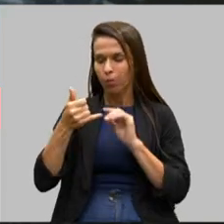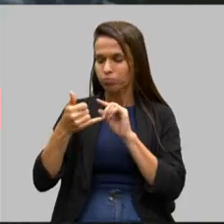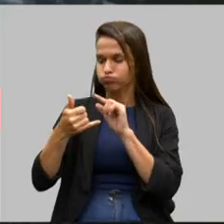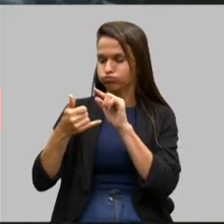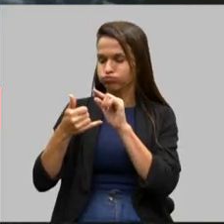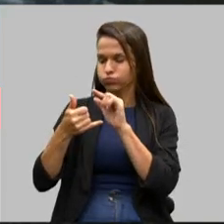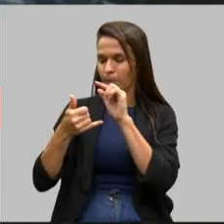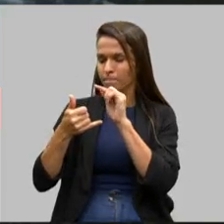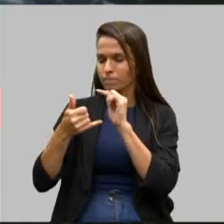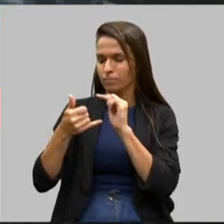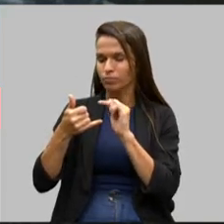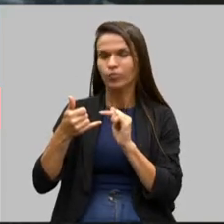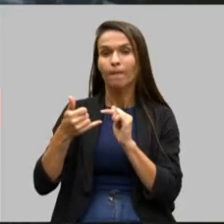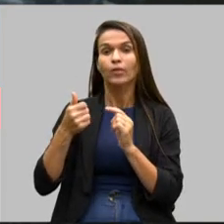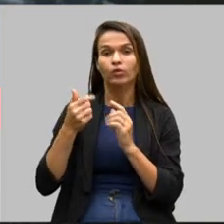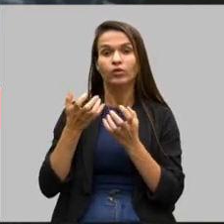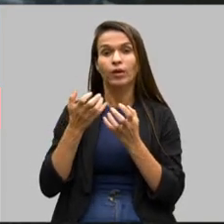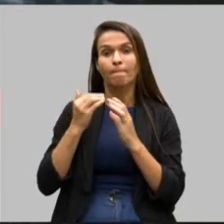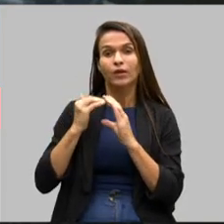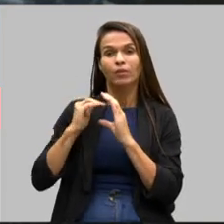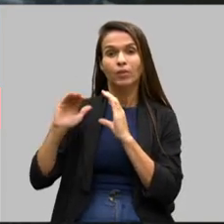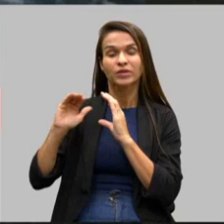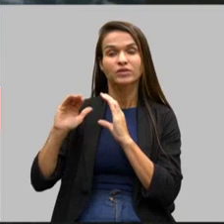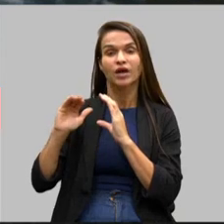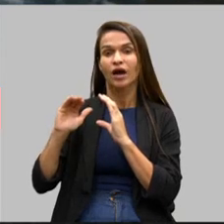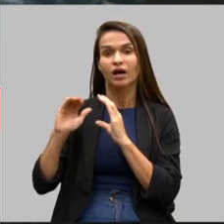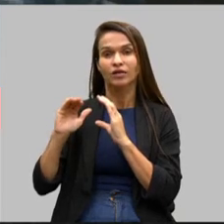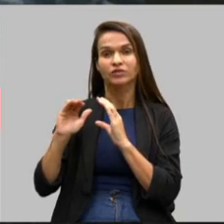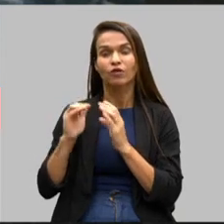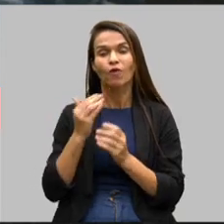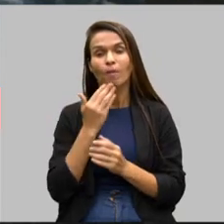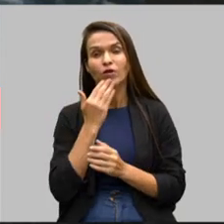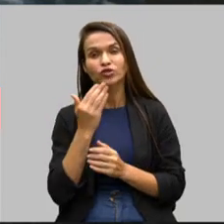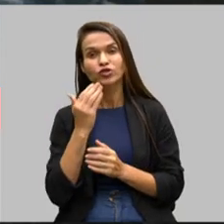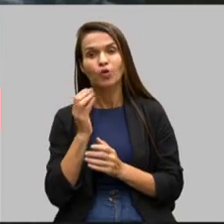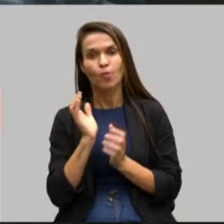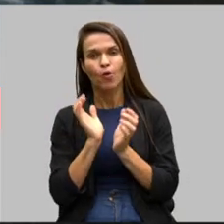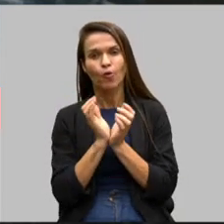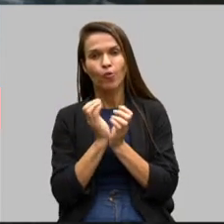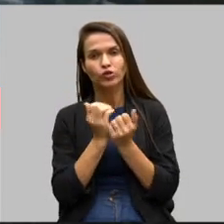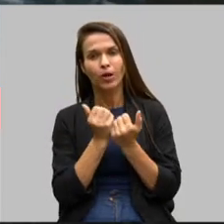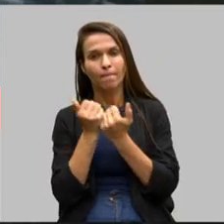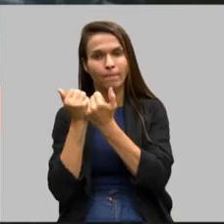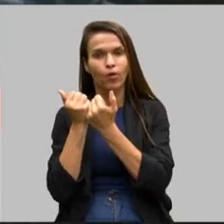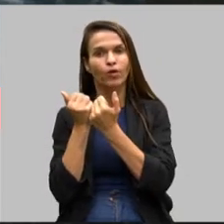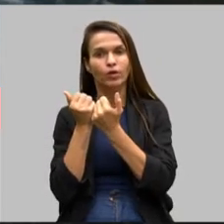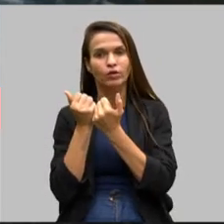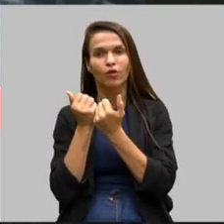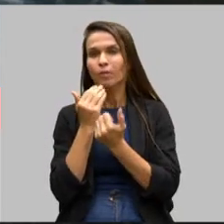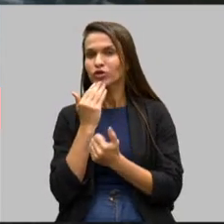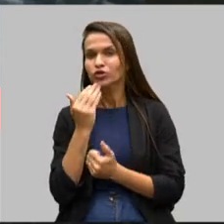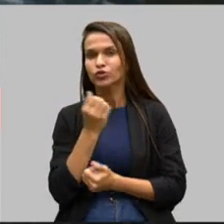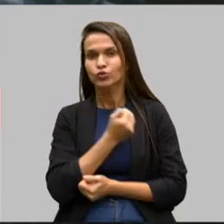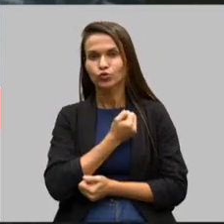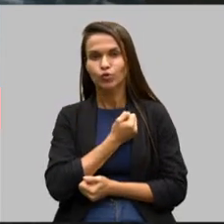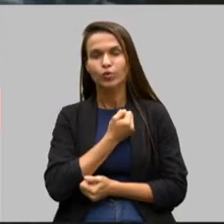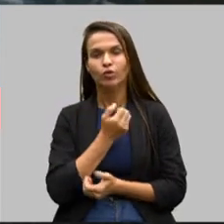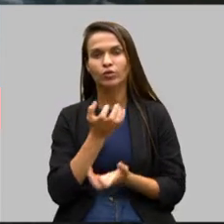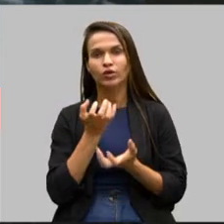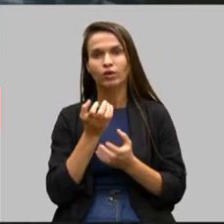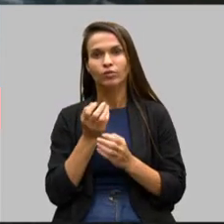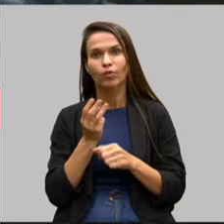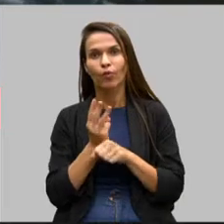hora para lhe mandar uma mensagem ali. Eu pedi à minha assessoria seu telefone. Não mandei a mensagem, não iria mandar antes. Mas eu vou